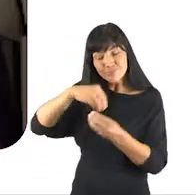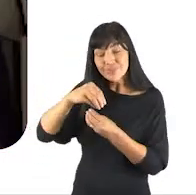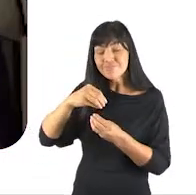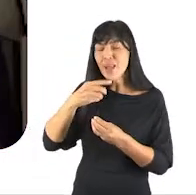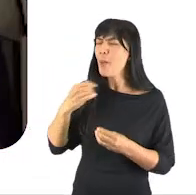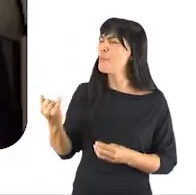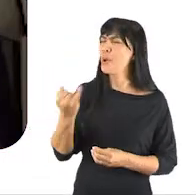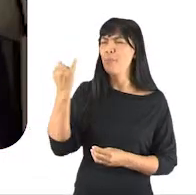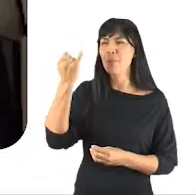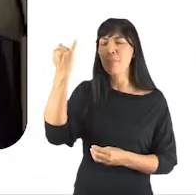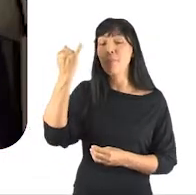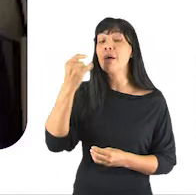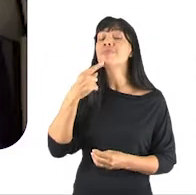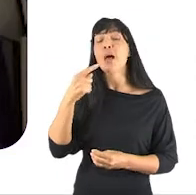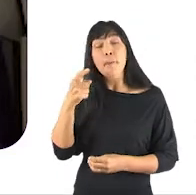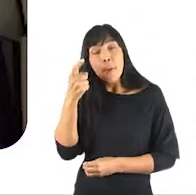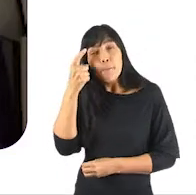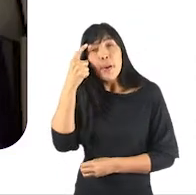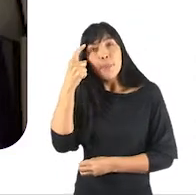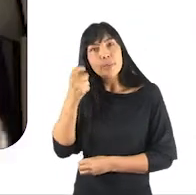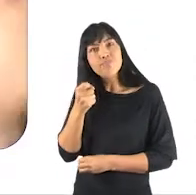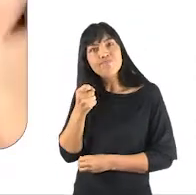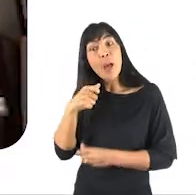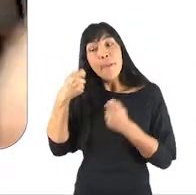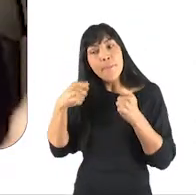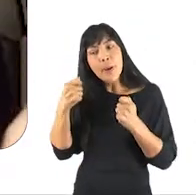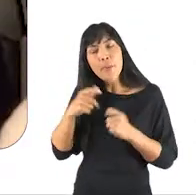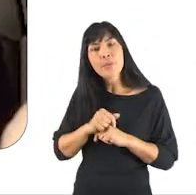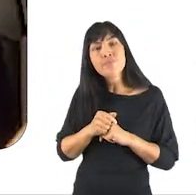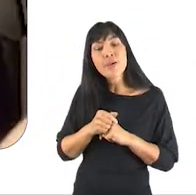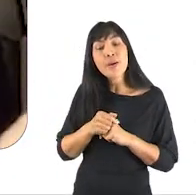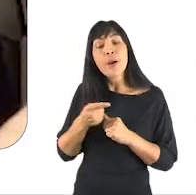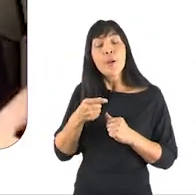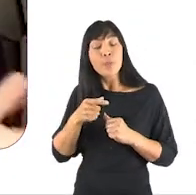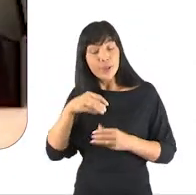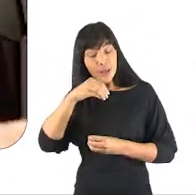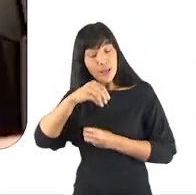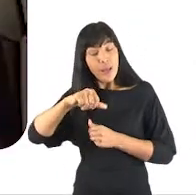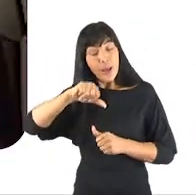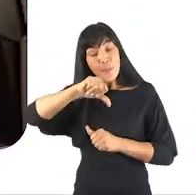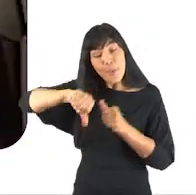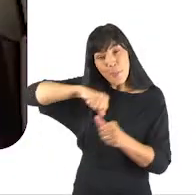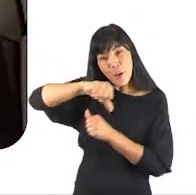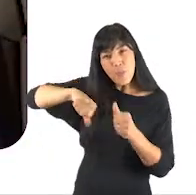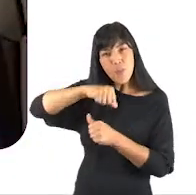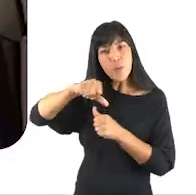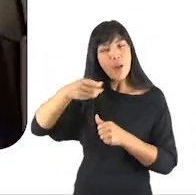muito importante de ser compreendida, porque nas revoluções